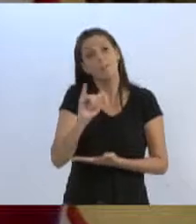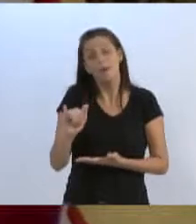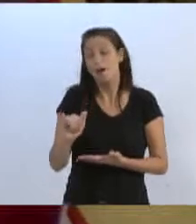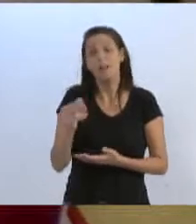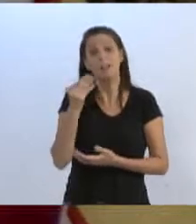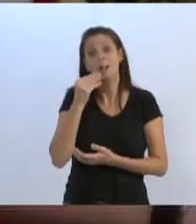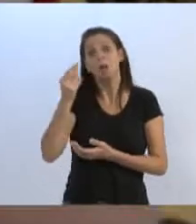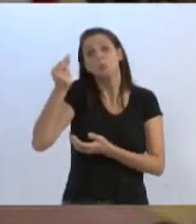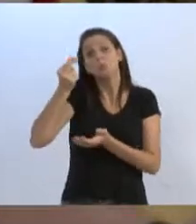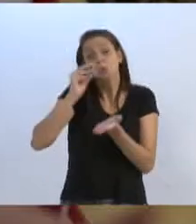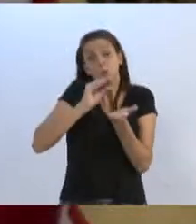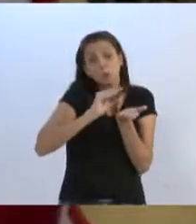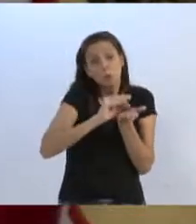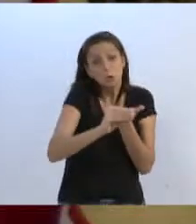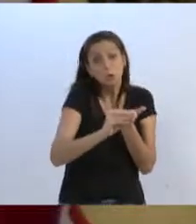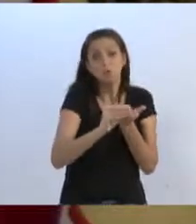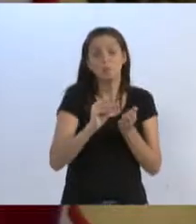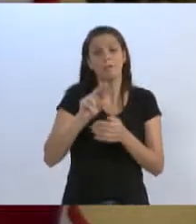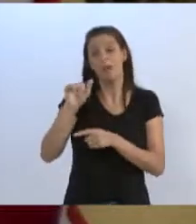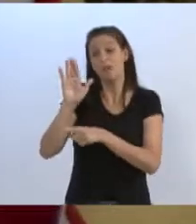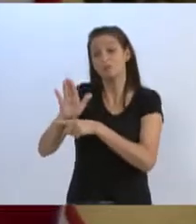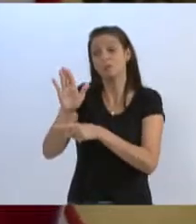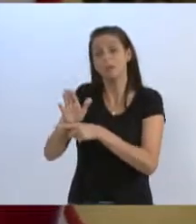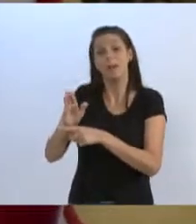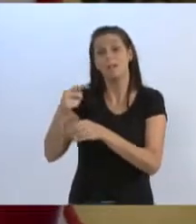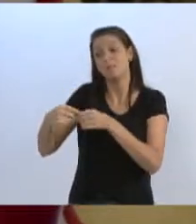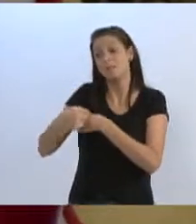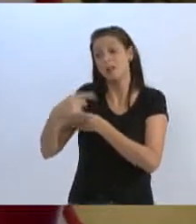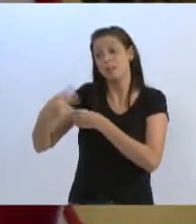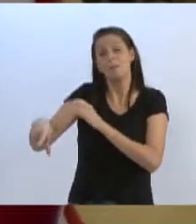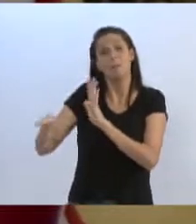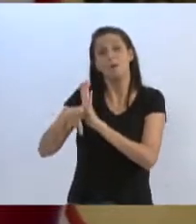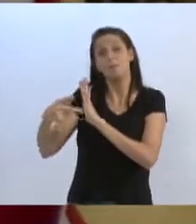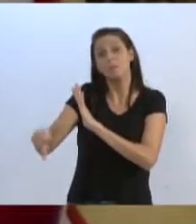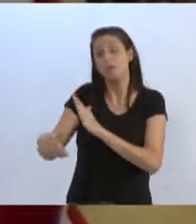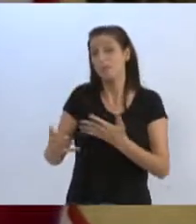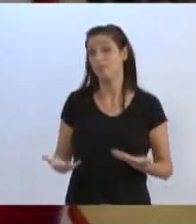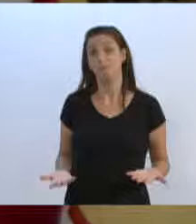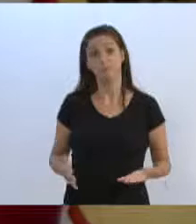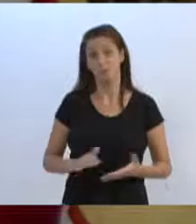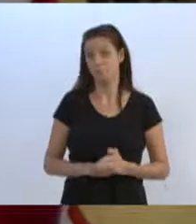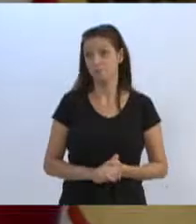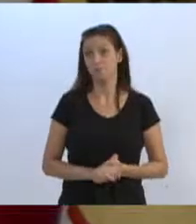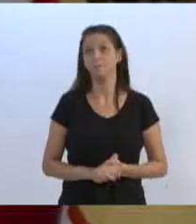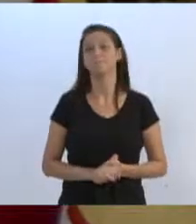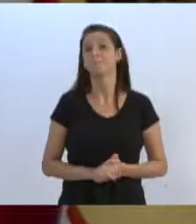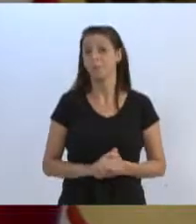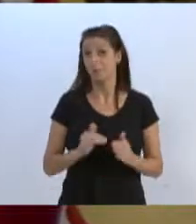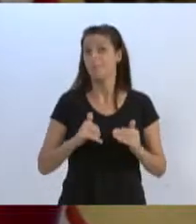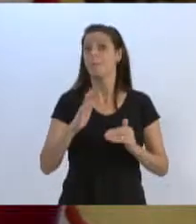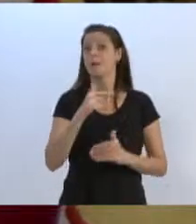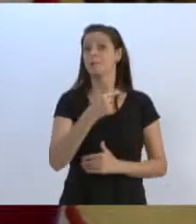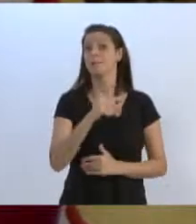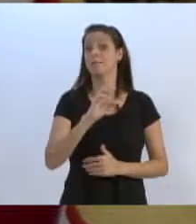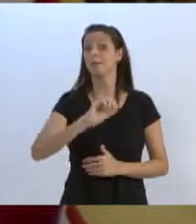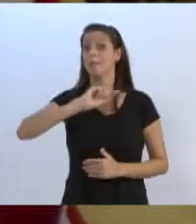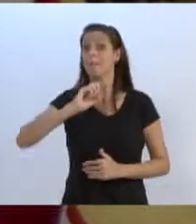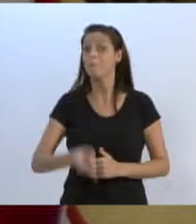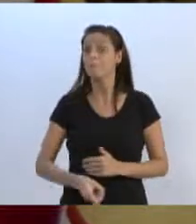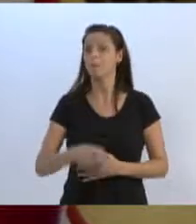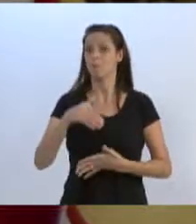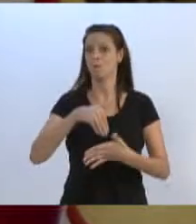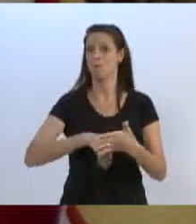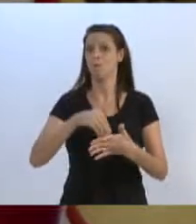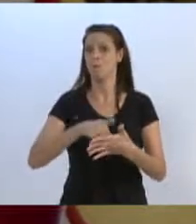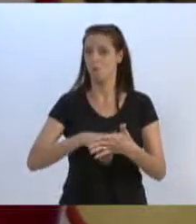as fatias maiores para as regiões dele, o farelo vão jogar onde ganharam alguns votos. E olha, foram mais de 70.000 votos